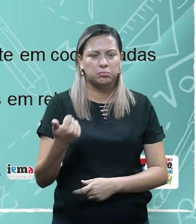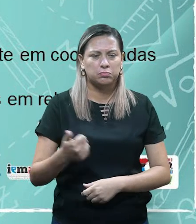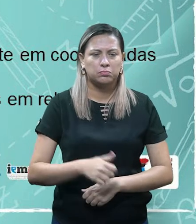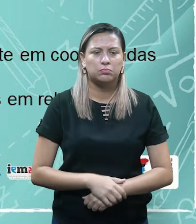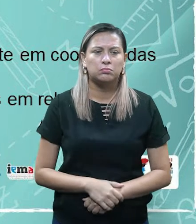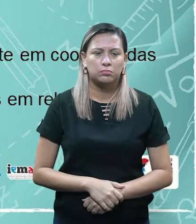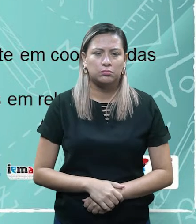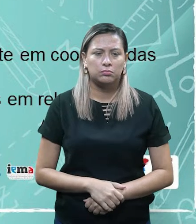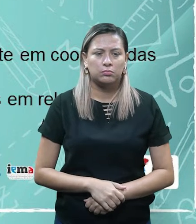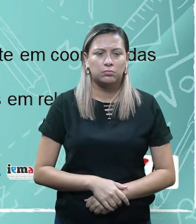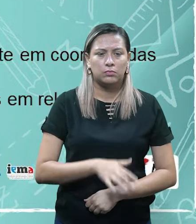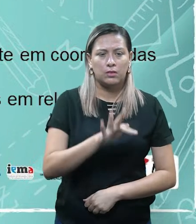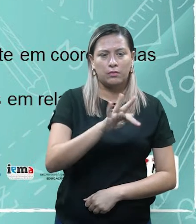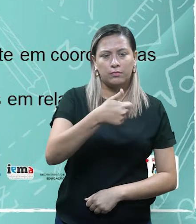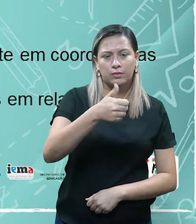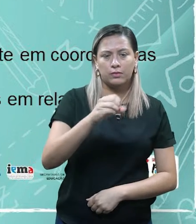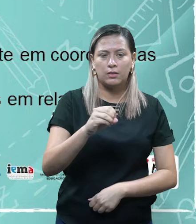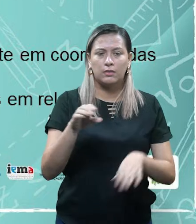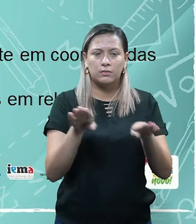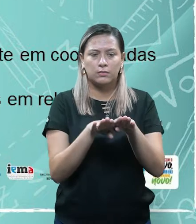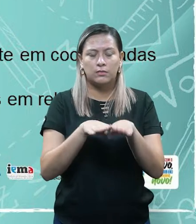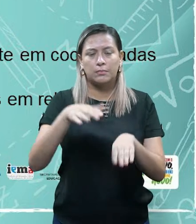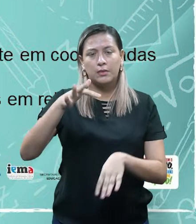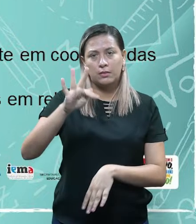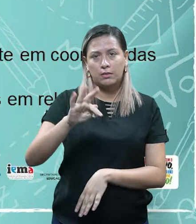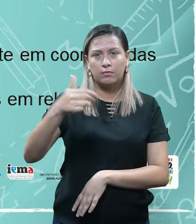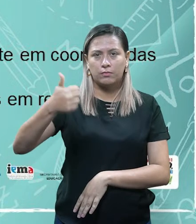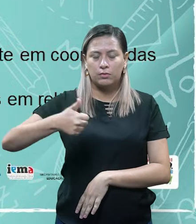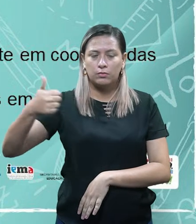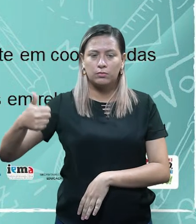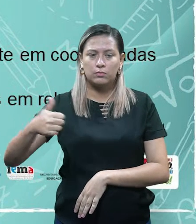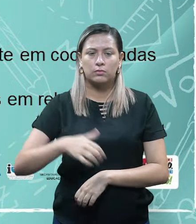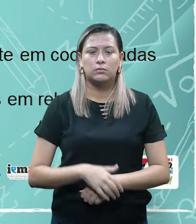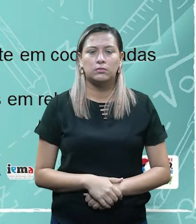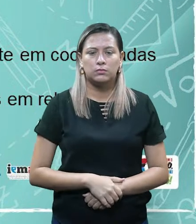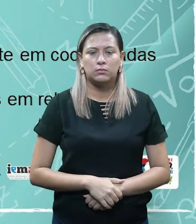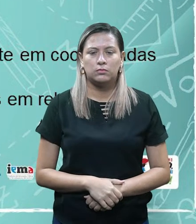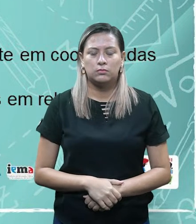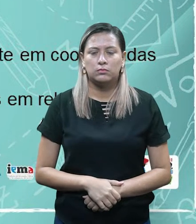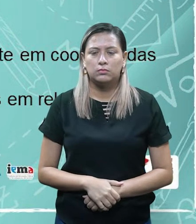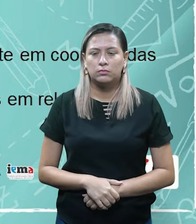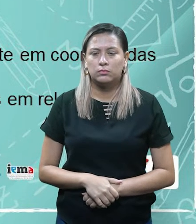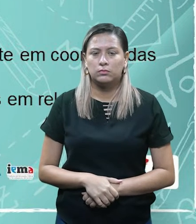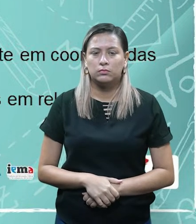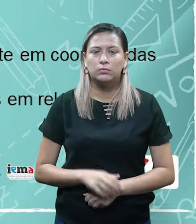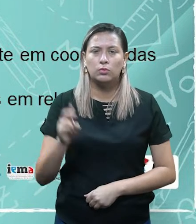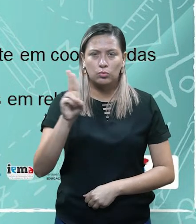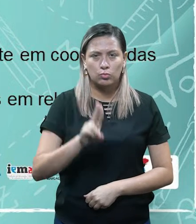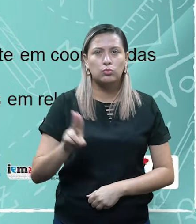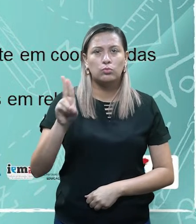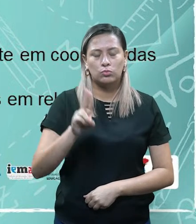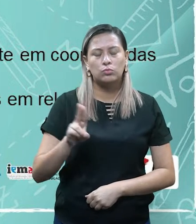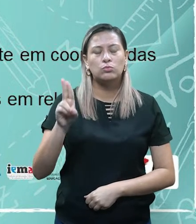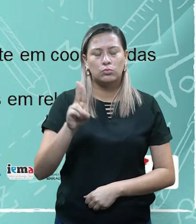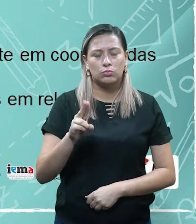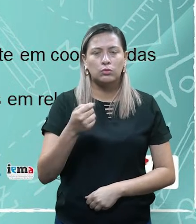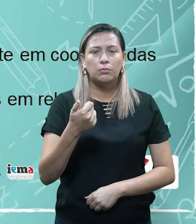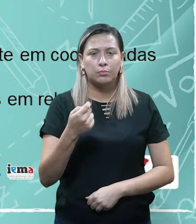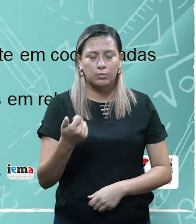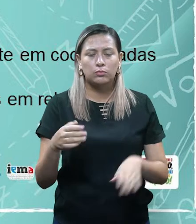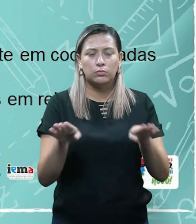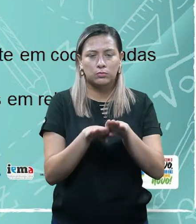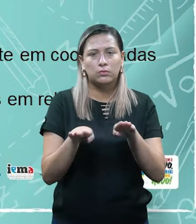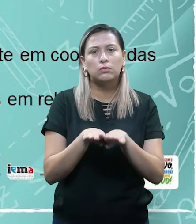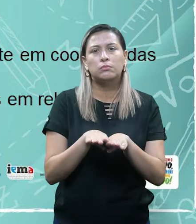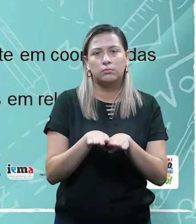e a F11, elas também têm pouco uso, tá? No 2D, tá